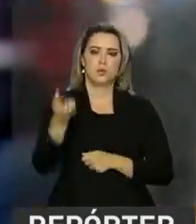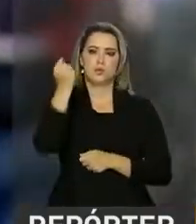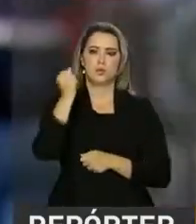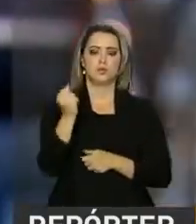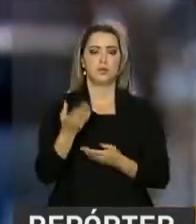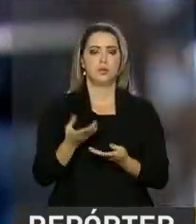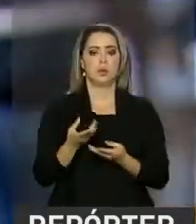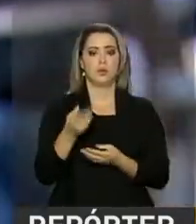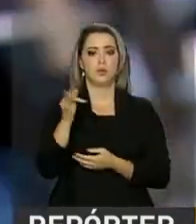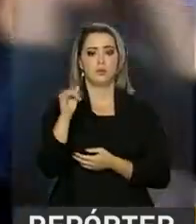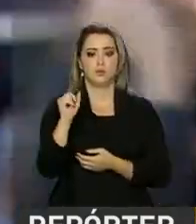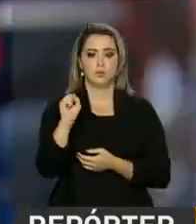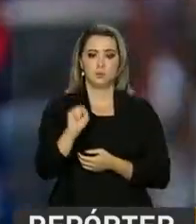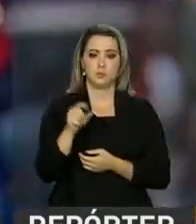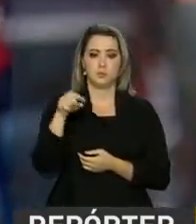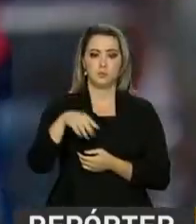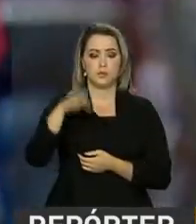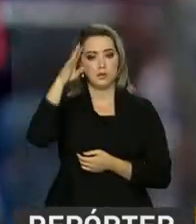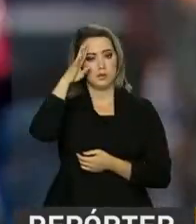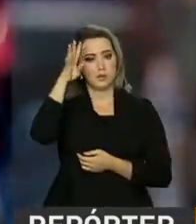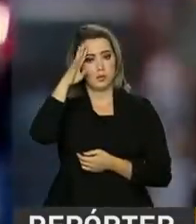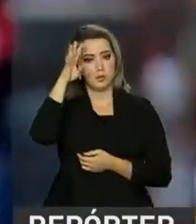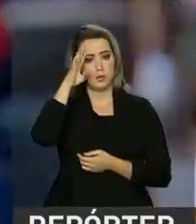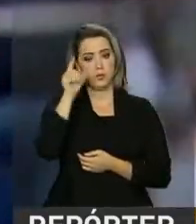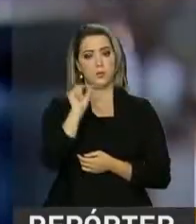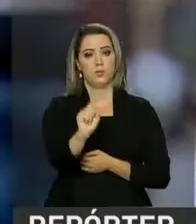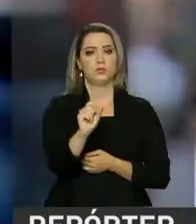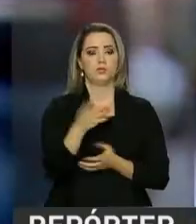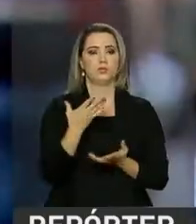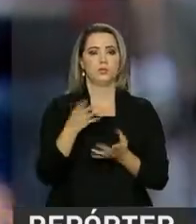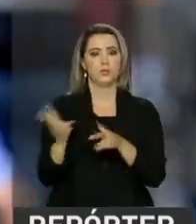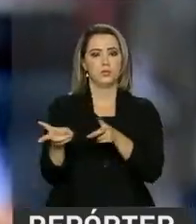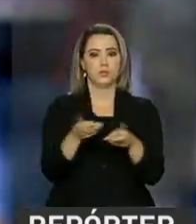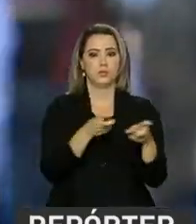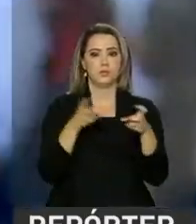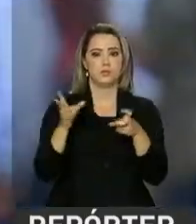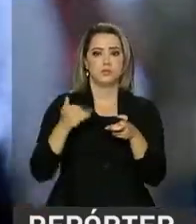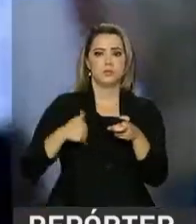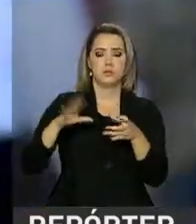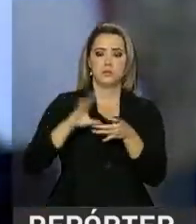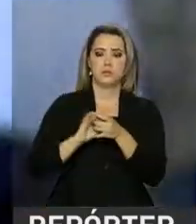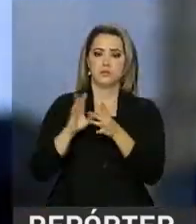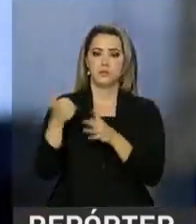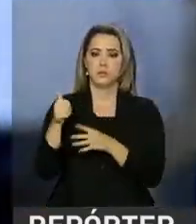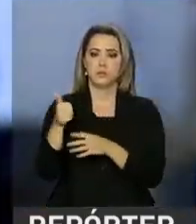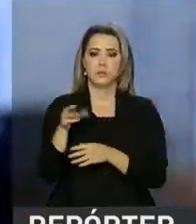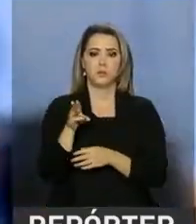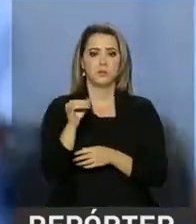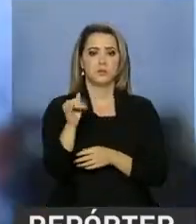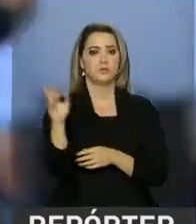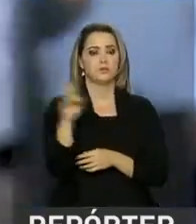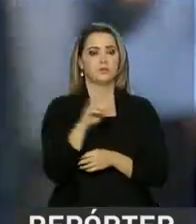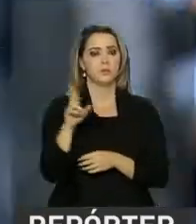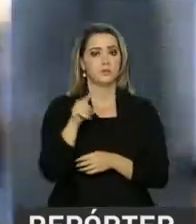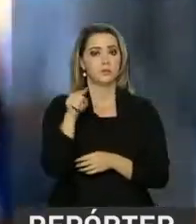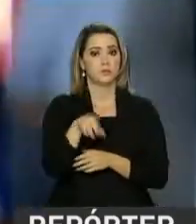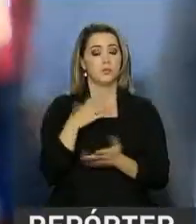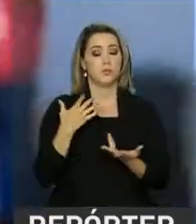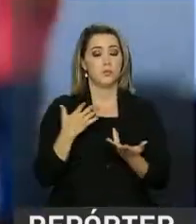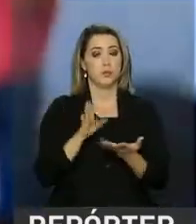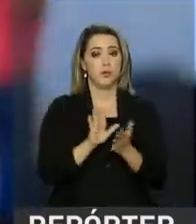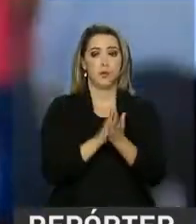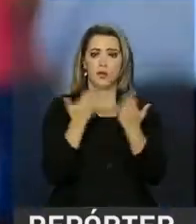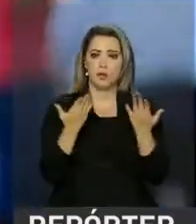inativas do fgts nessa quarta etapa de pagamentos a expectativa é liberar quase 11 bilhões de reais o calendário de